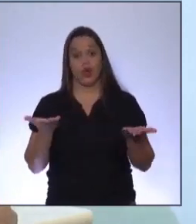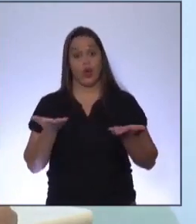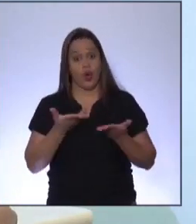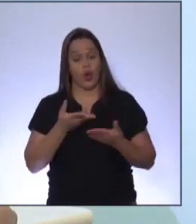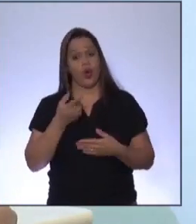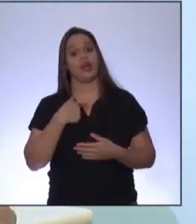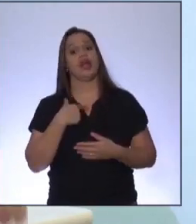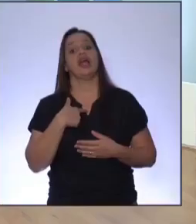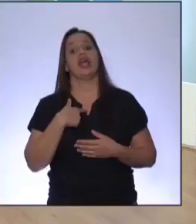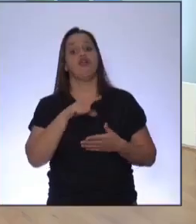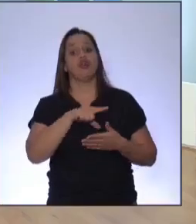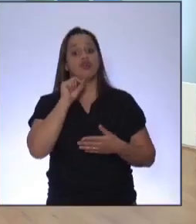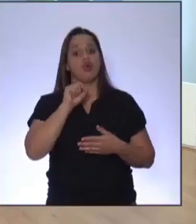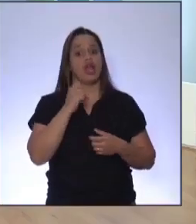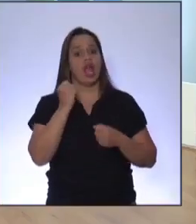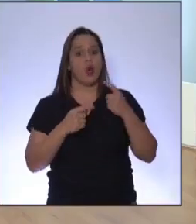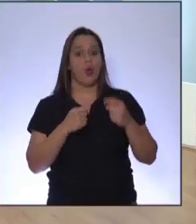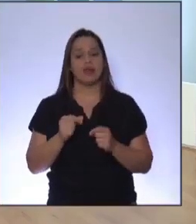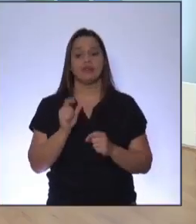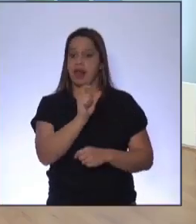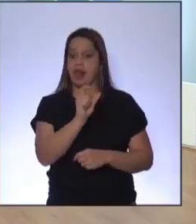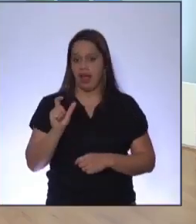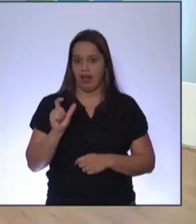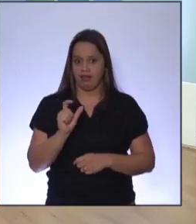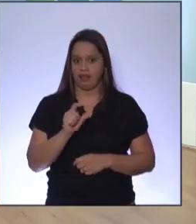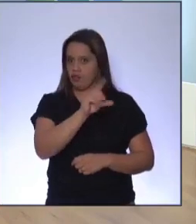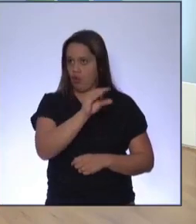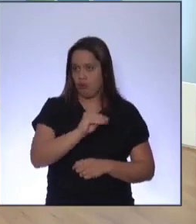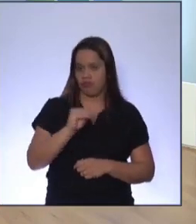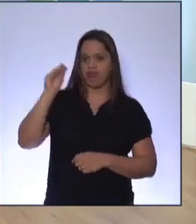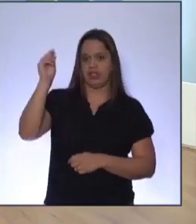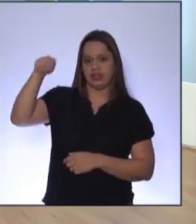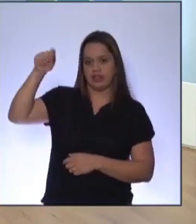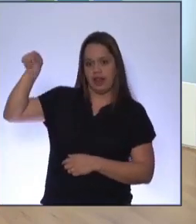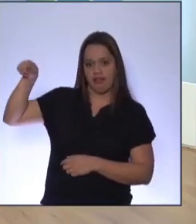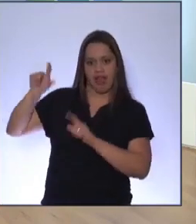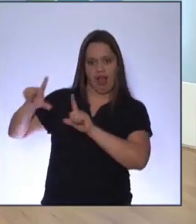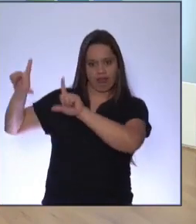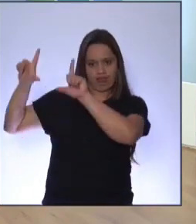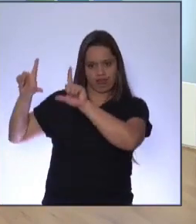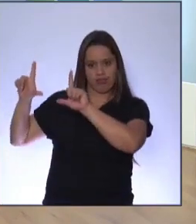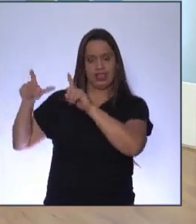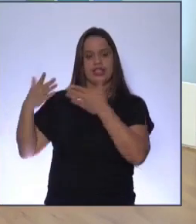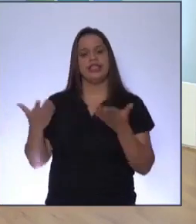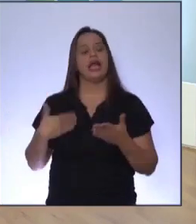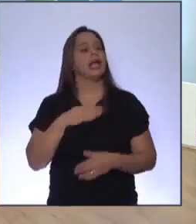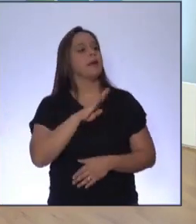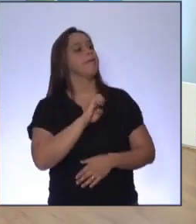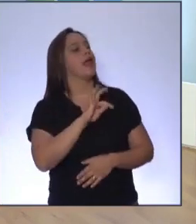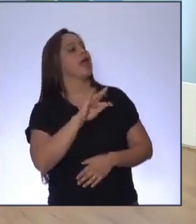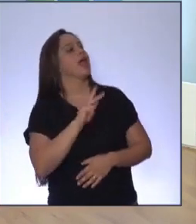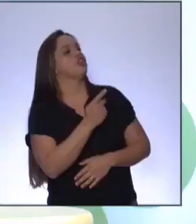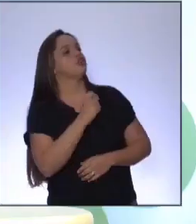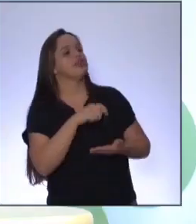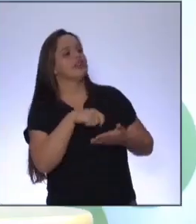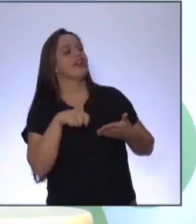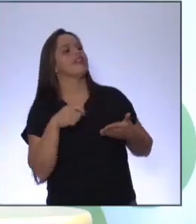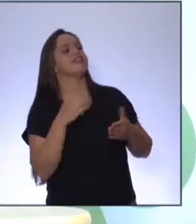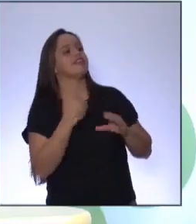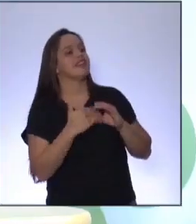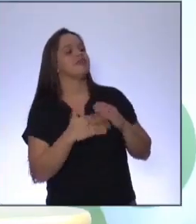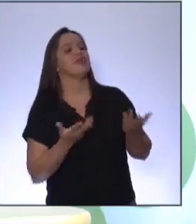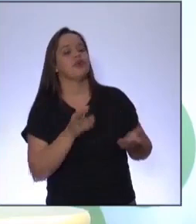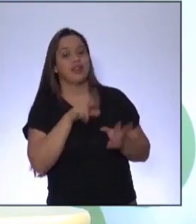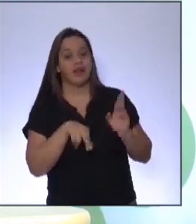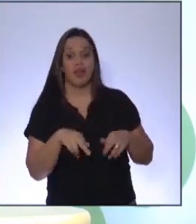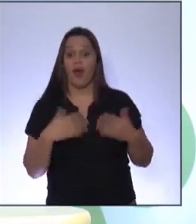vocês colocaram no chat aí pra gente. E eu vou escrever aqui na nossa lousa. E aí, Beth, o que eles falaram pra gente? Parabéns, vocês